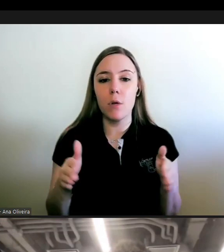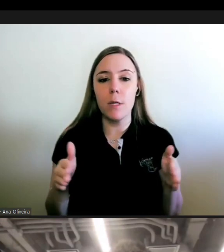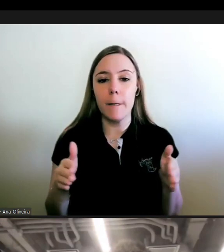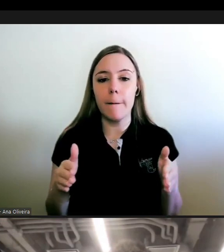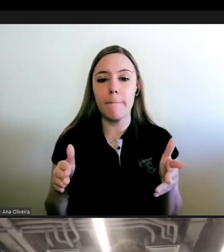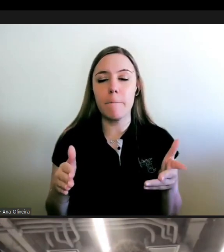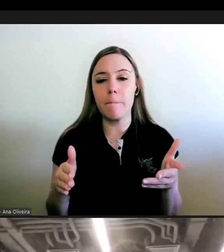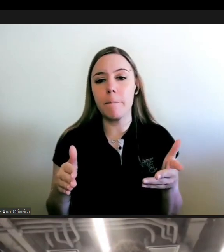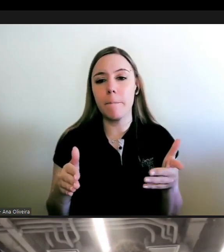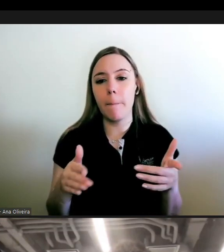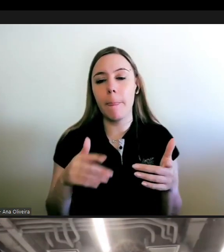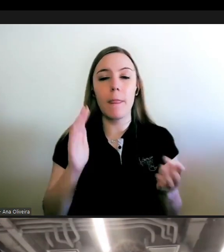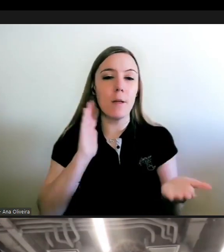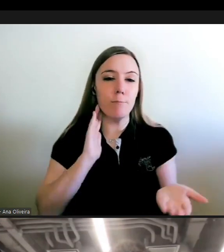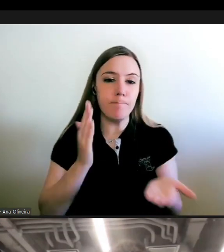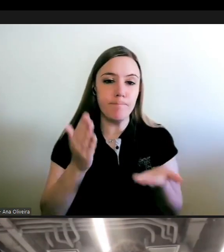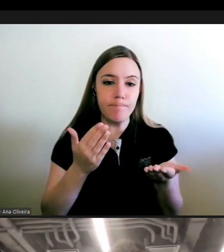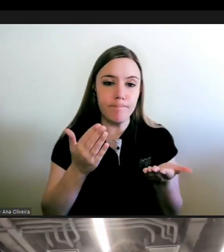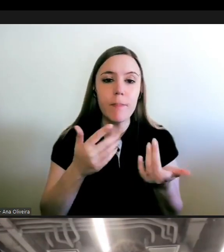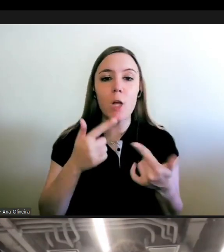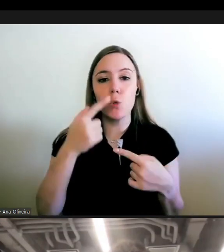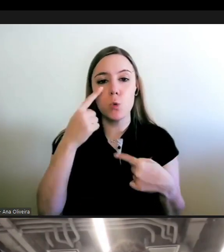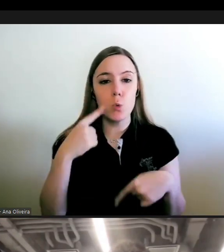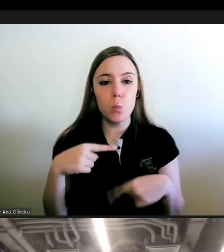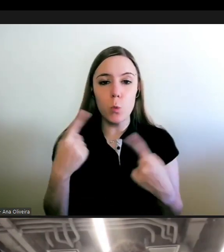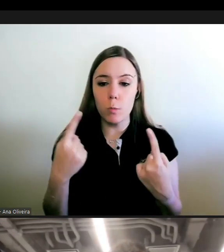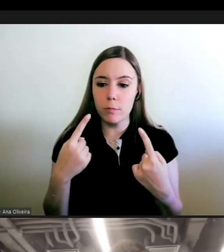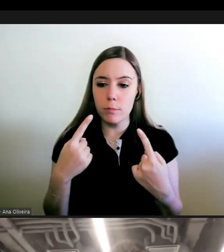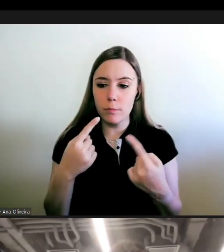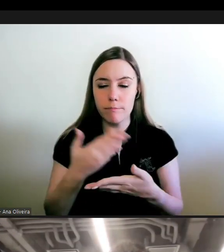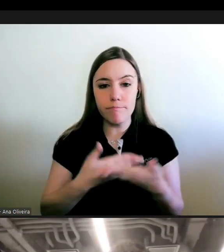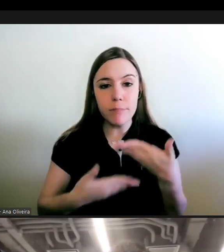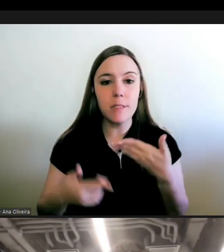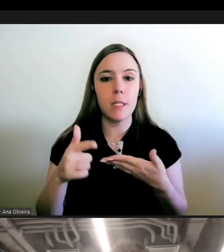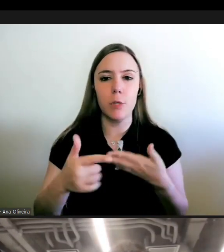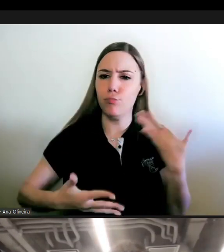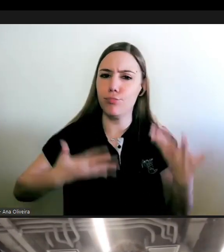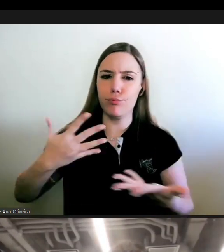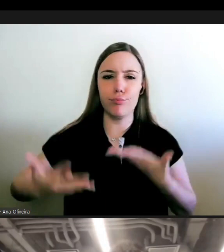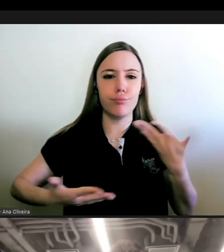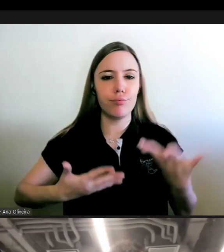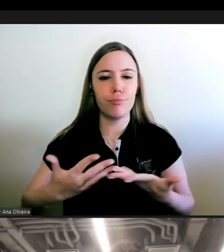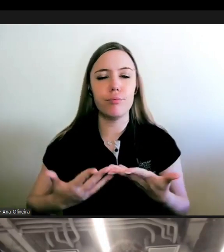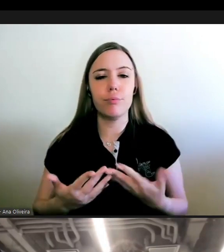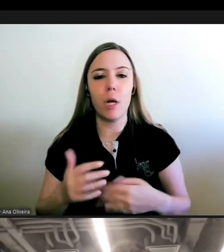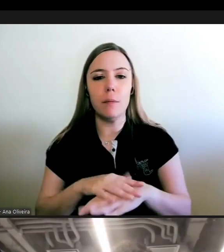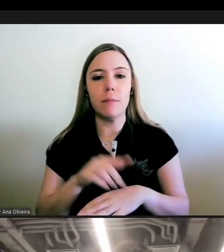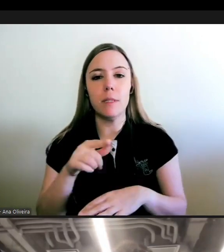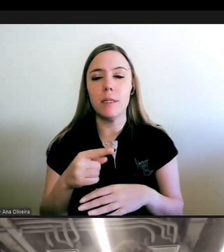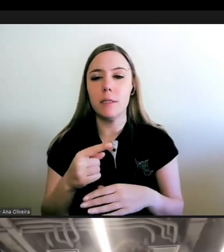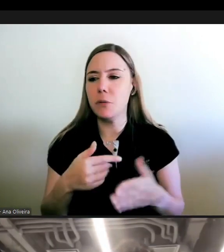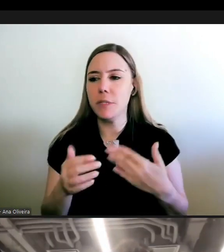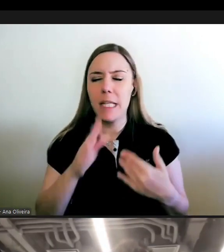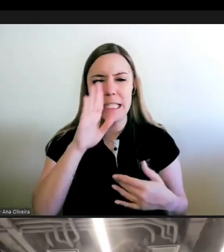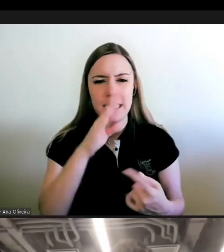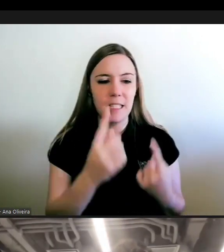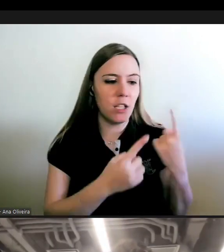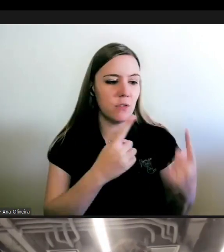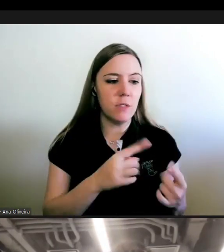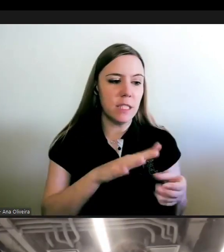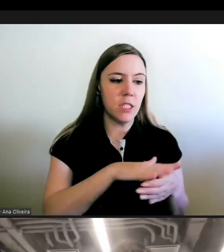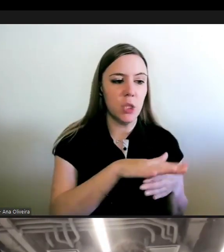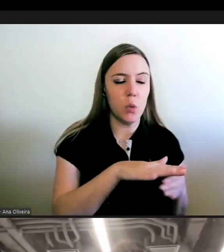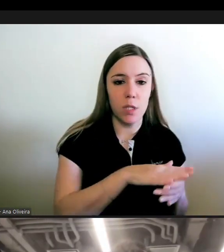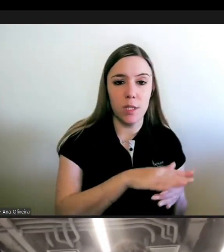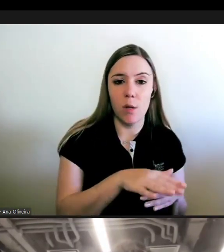maior parte dos funcionários públicos partilha isso, que nos move, independentemente num ou noutro momento estarmos em melhor ou pior situação